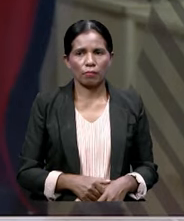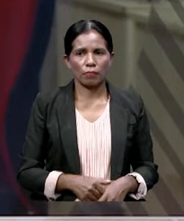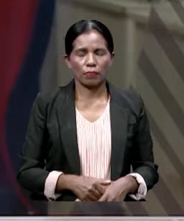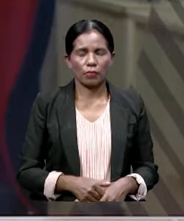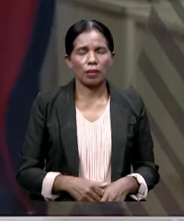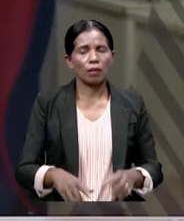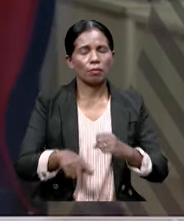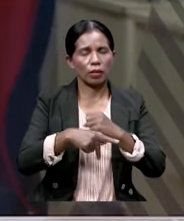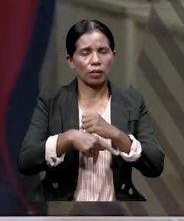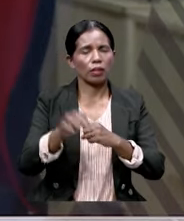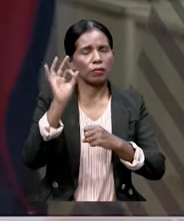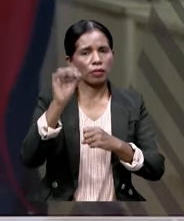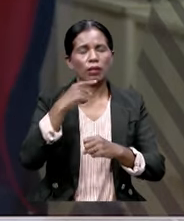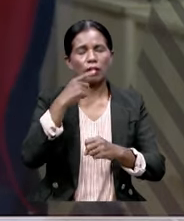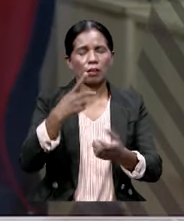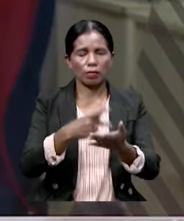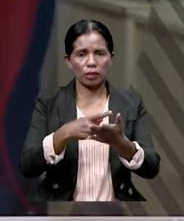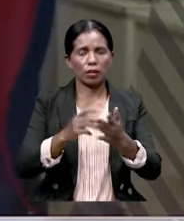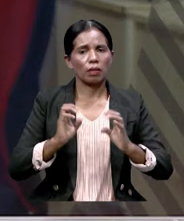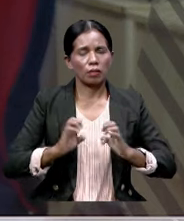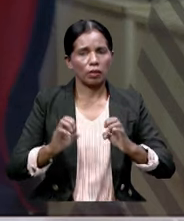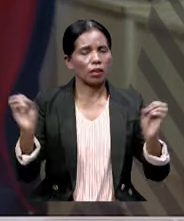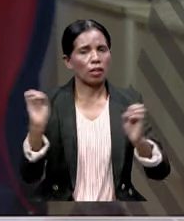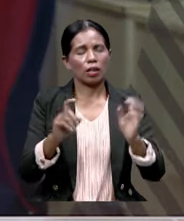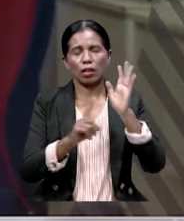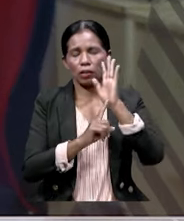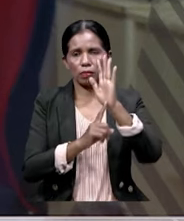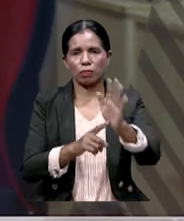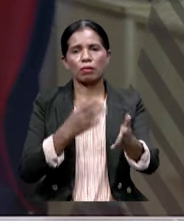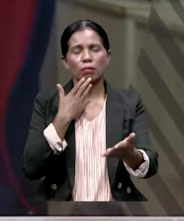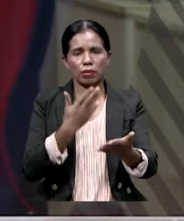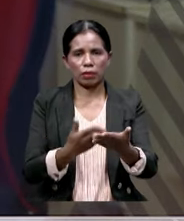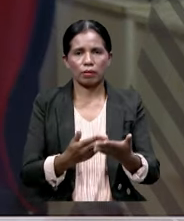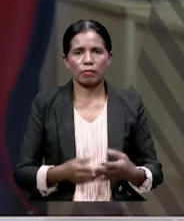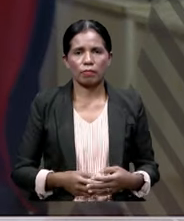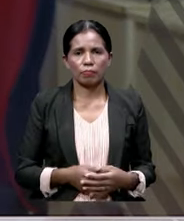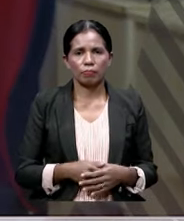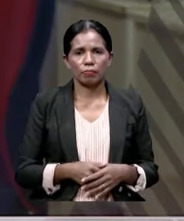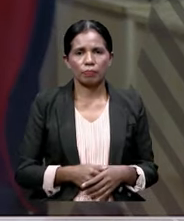Bancada Fretilin questiona projeto emergência na Bela Ratudo qualidade.